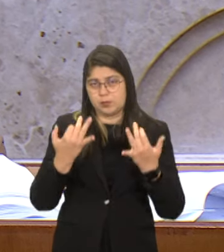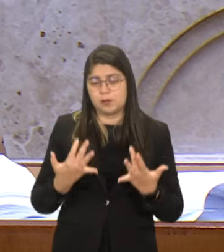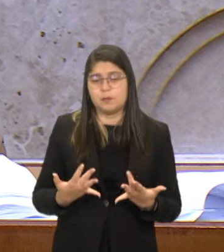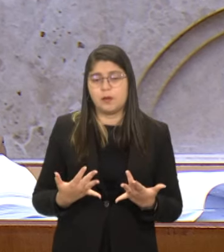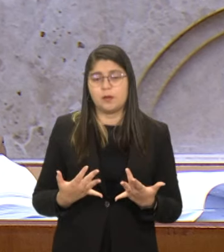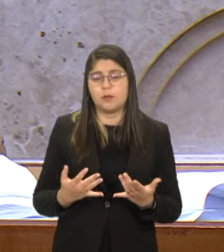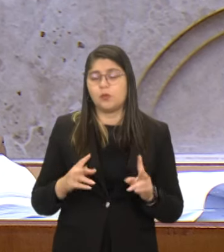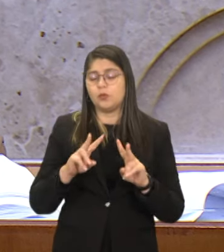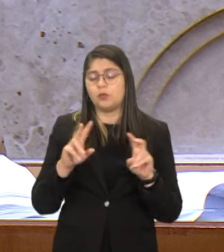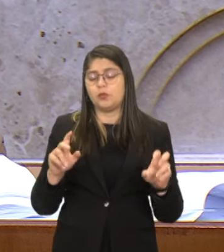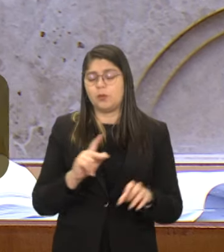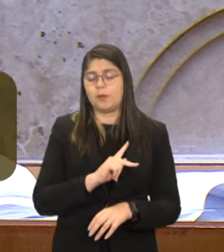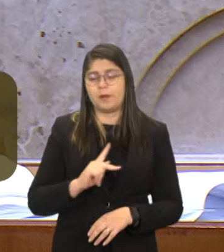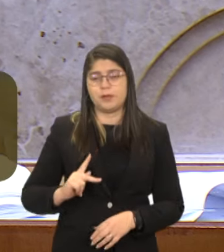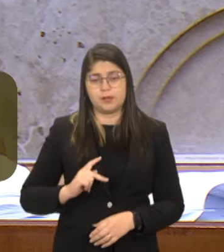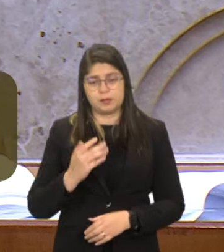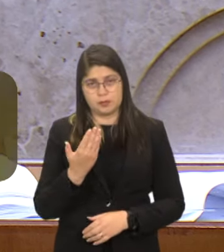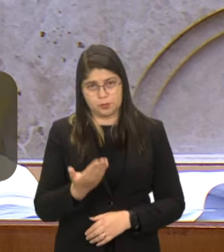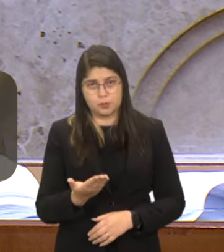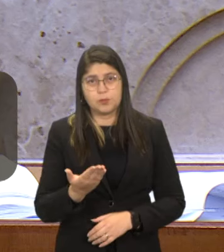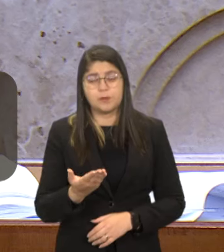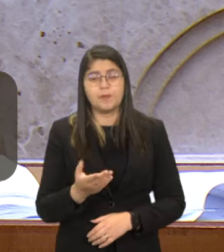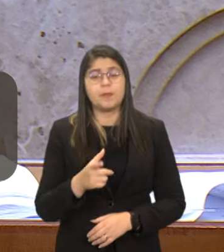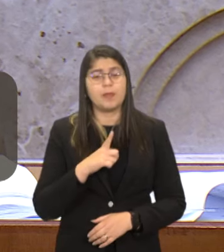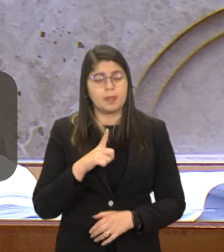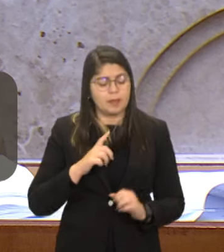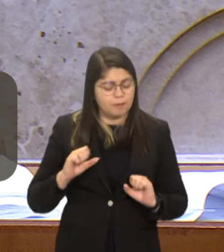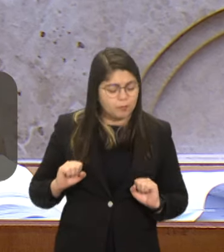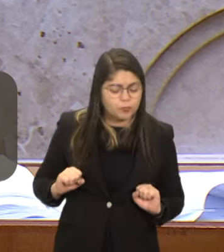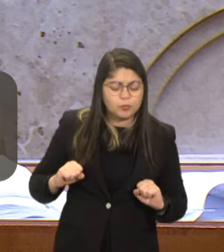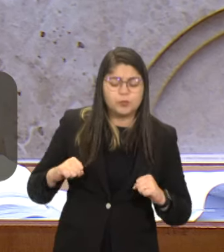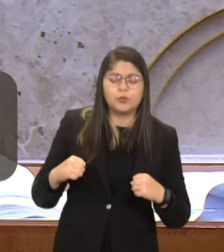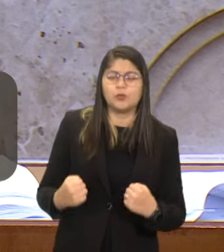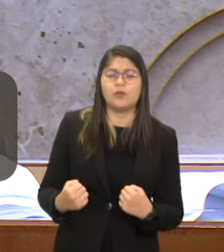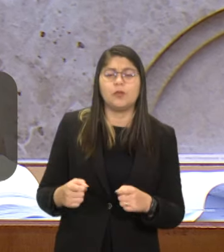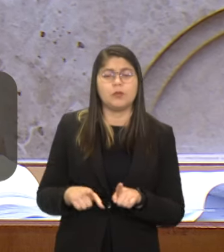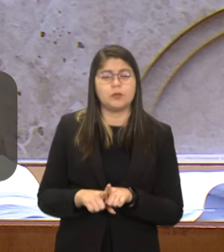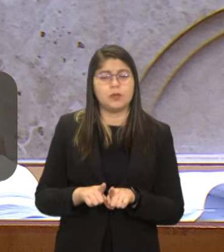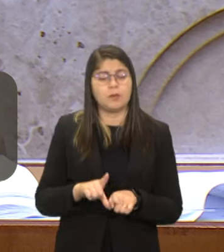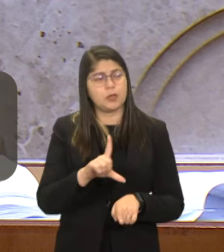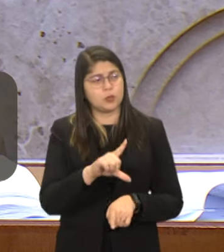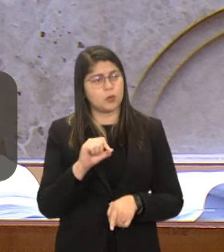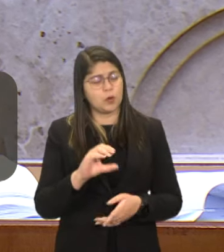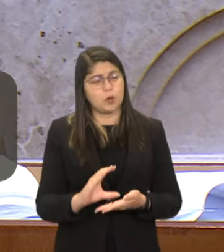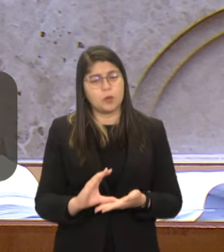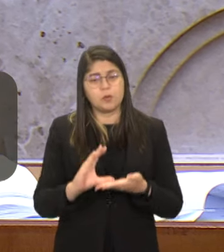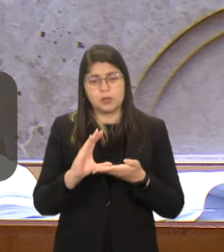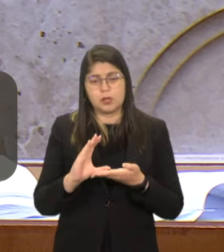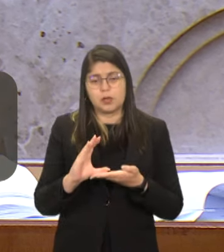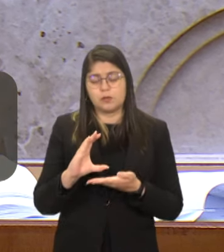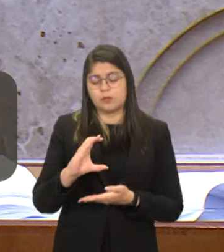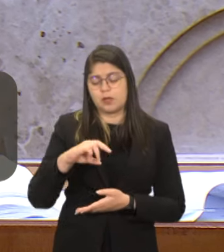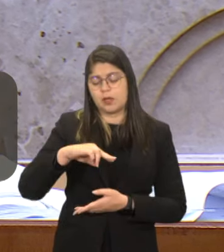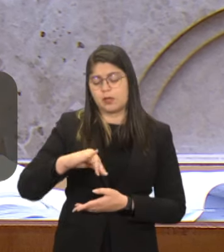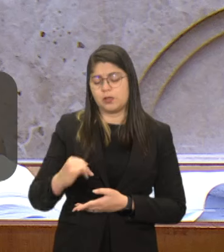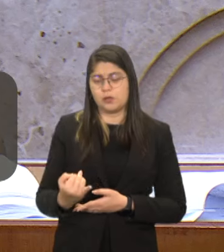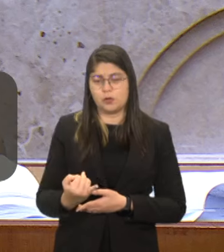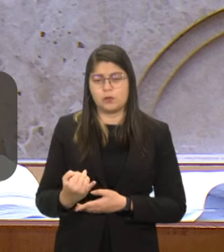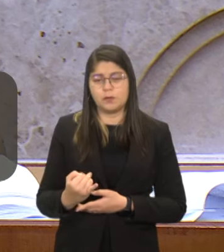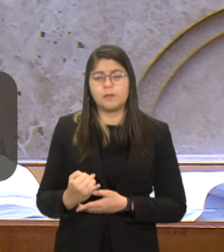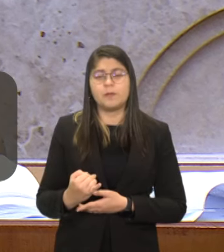sob a presidência de Vossa Excelência, houve um esforço e a designação, inclusive, de um conselheiro do Conselho Nacional de Justiça, conselheiro